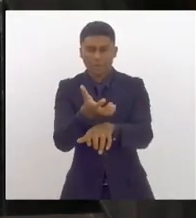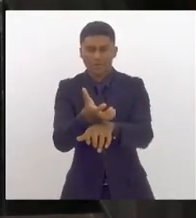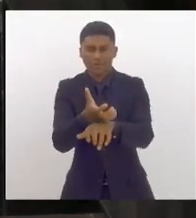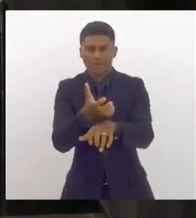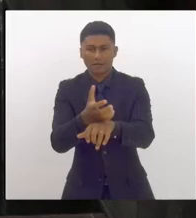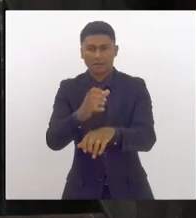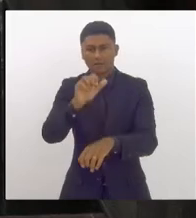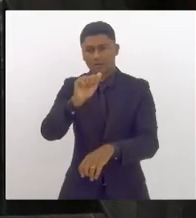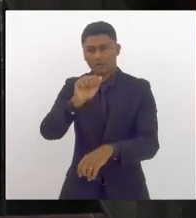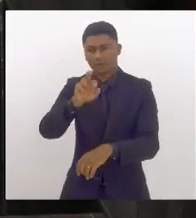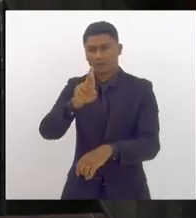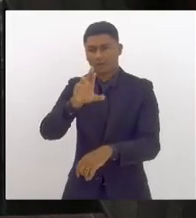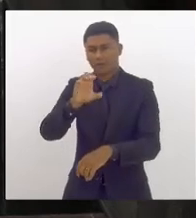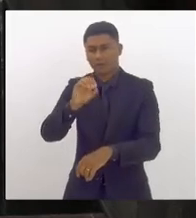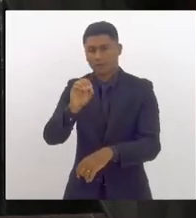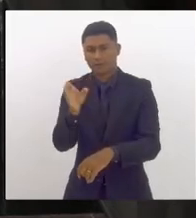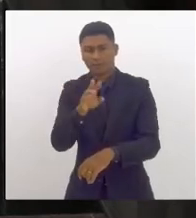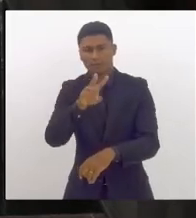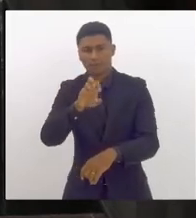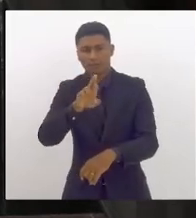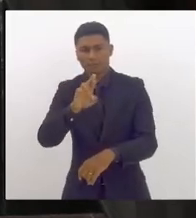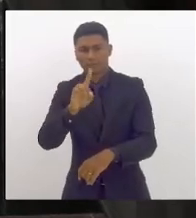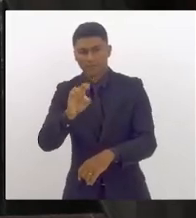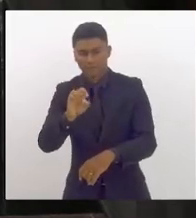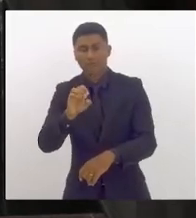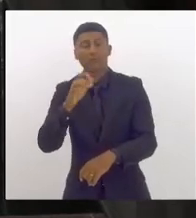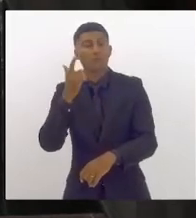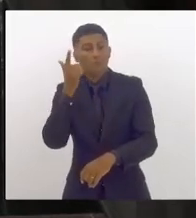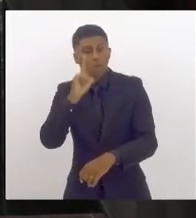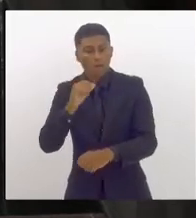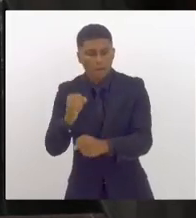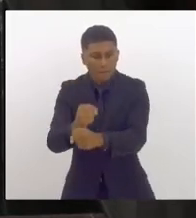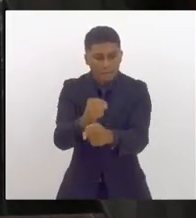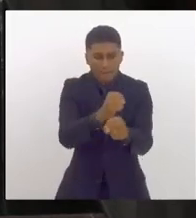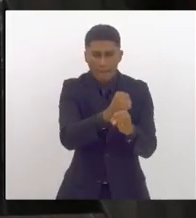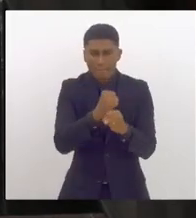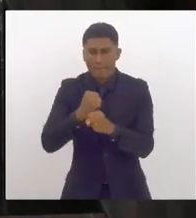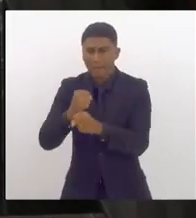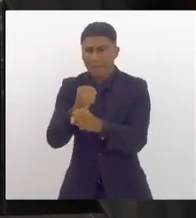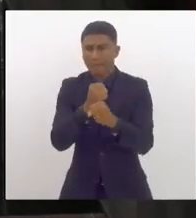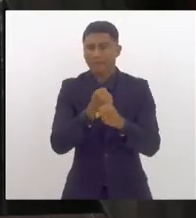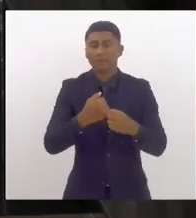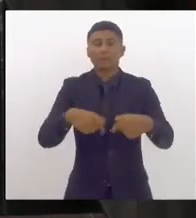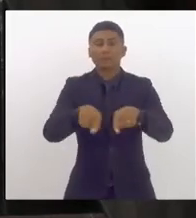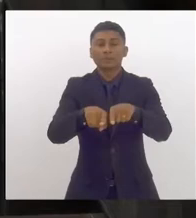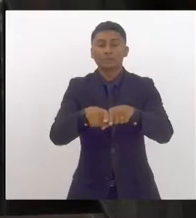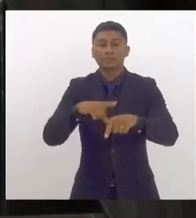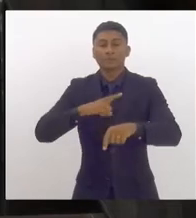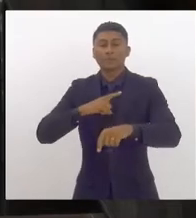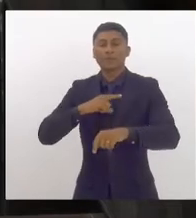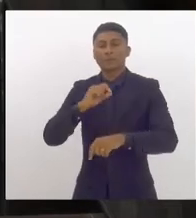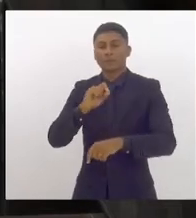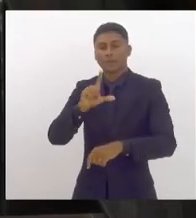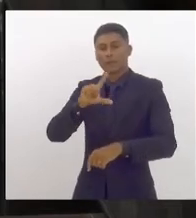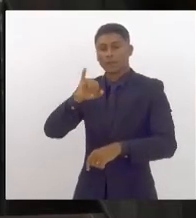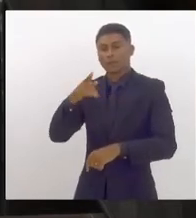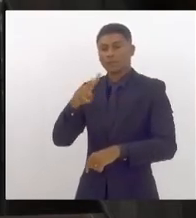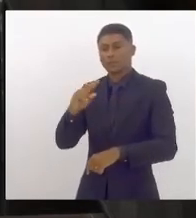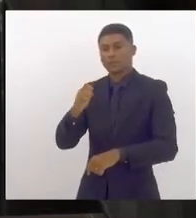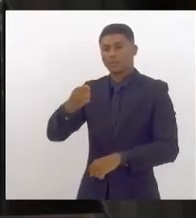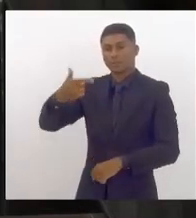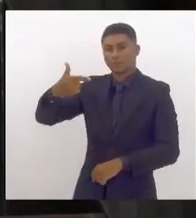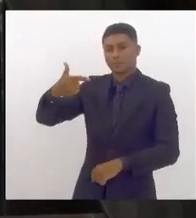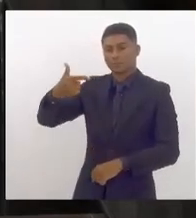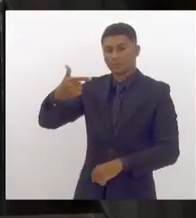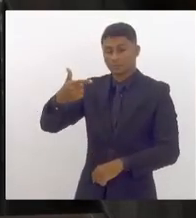e a extensão EA complementação de toda a linha dois a levando de